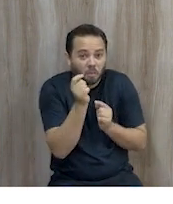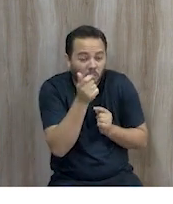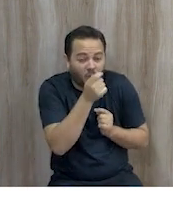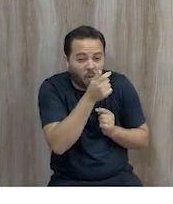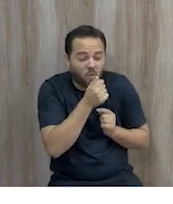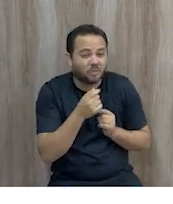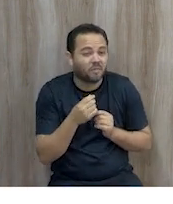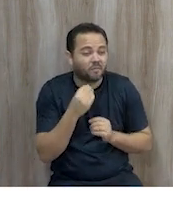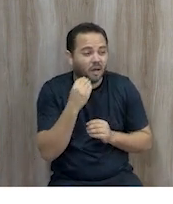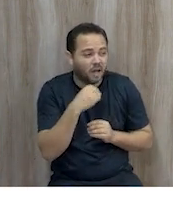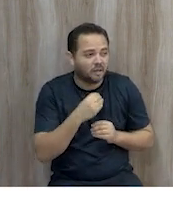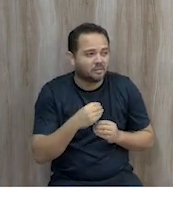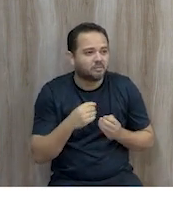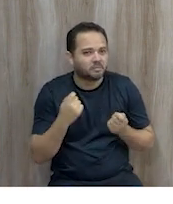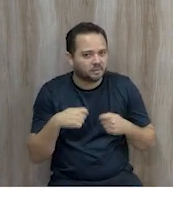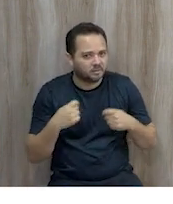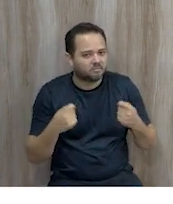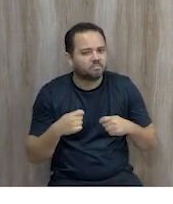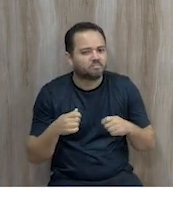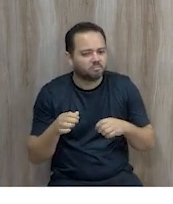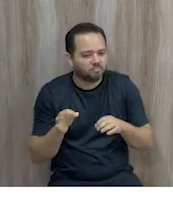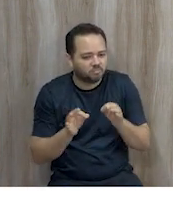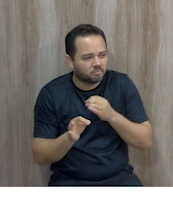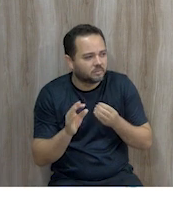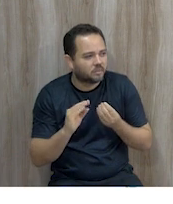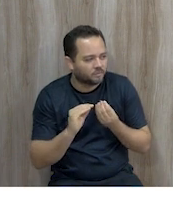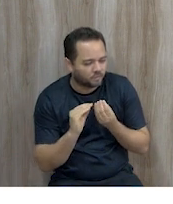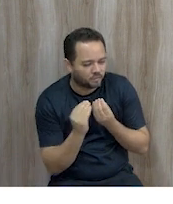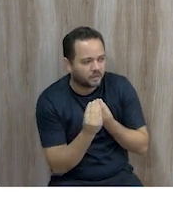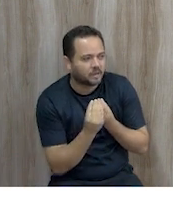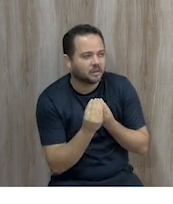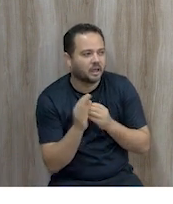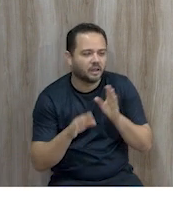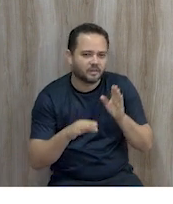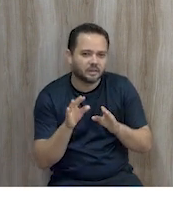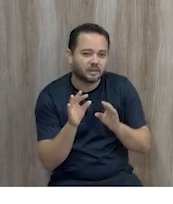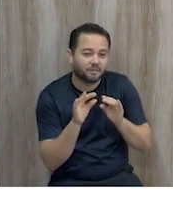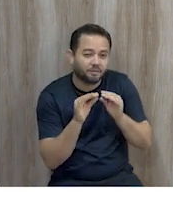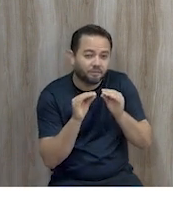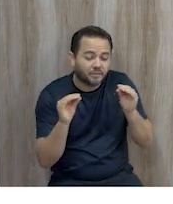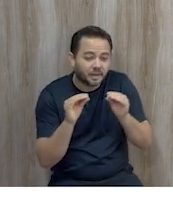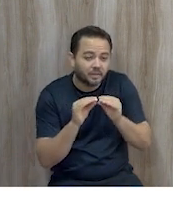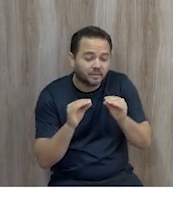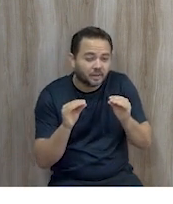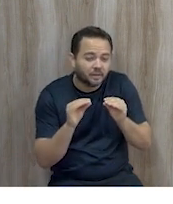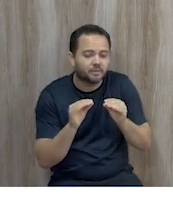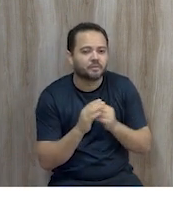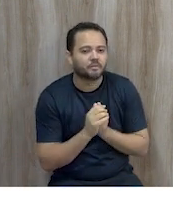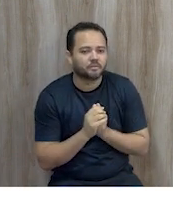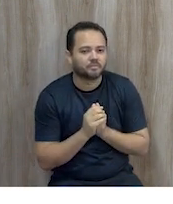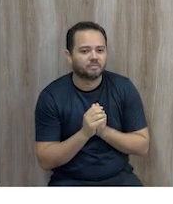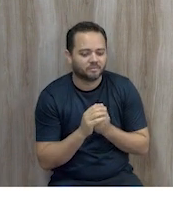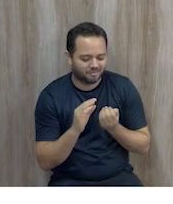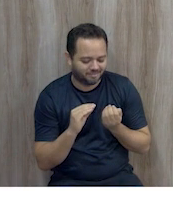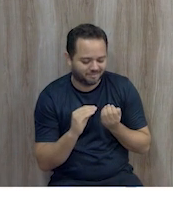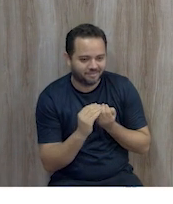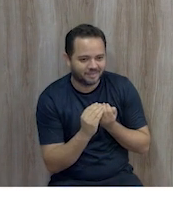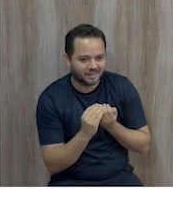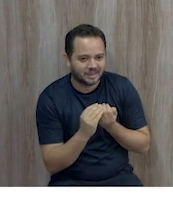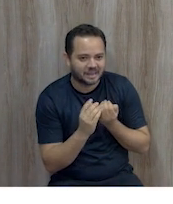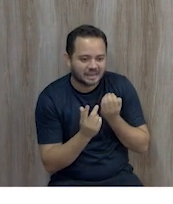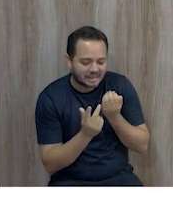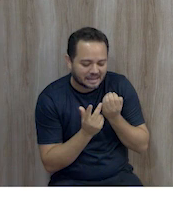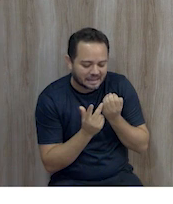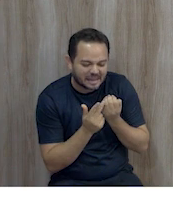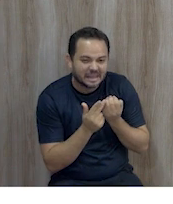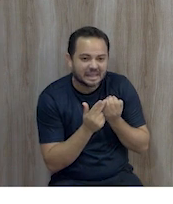muito sensíveis, principalmente nesses retalhos que são finos demais. E aí, essa incisão vista, né, ela